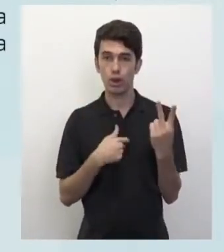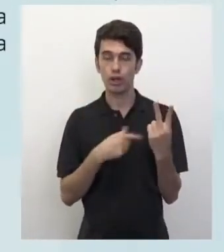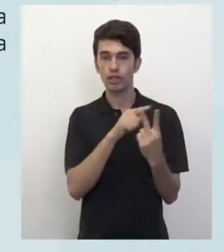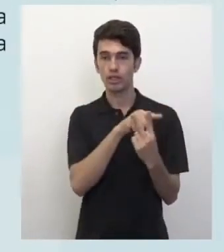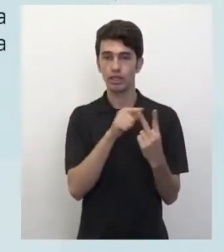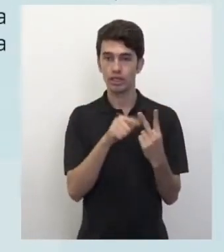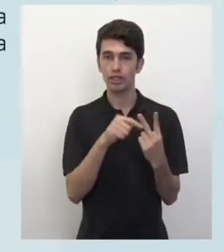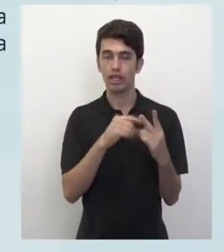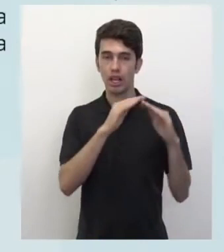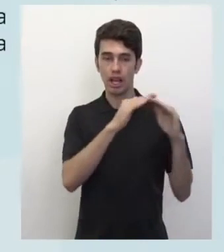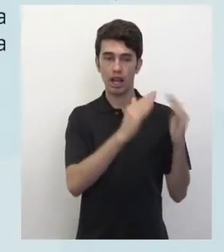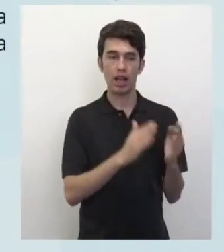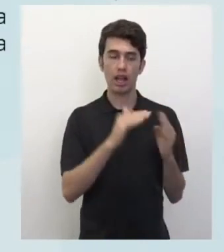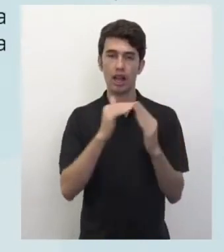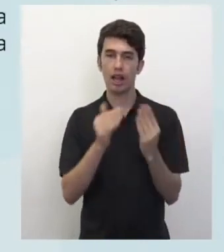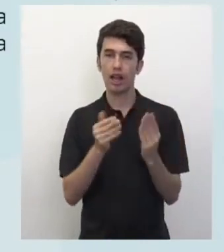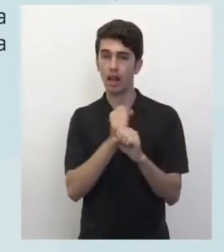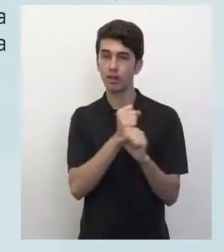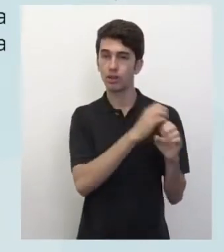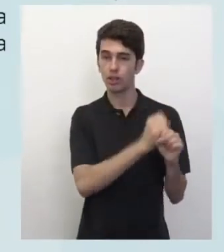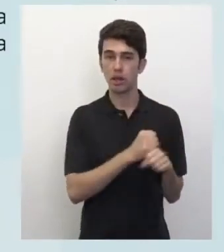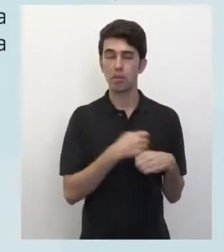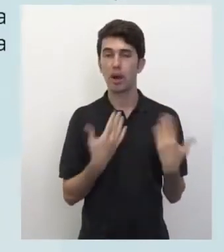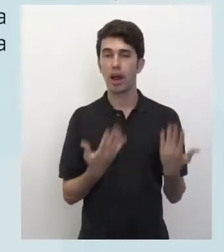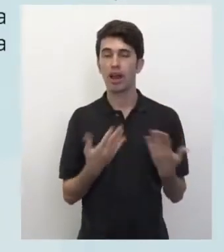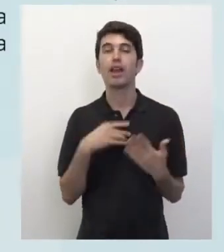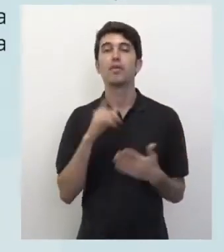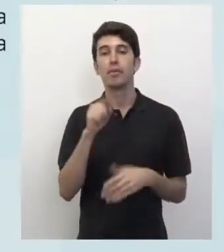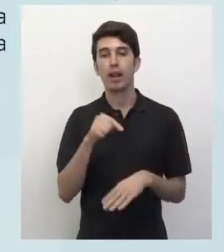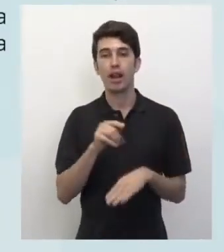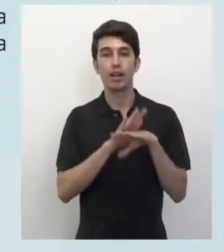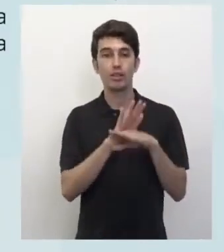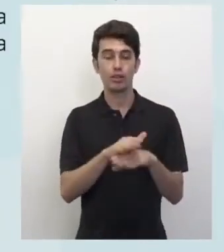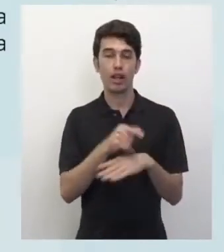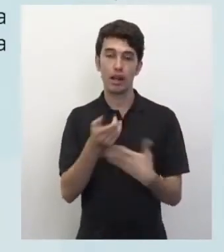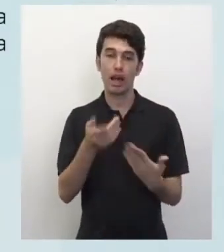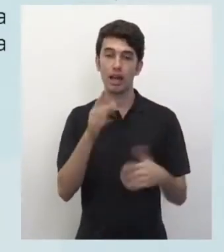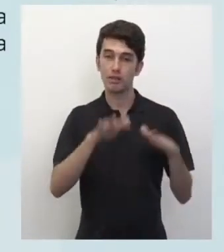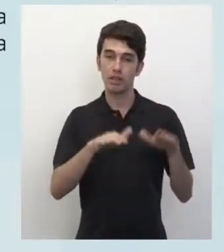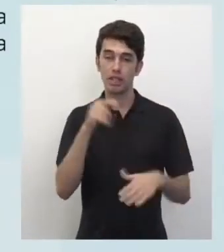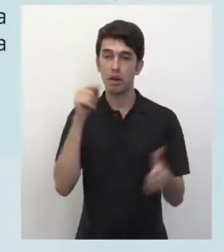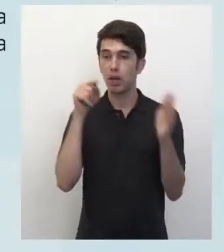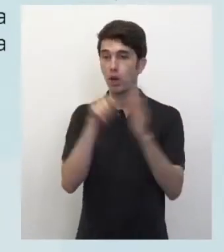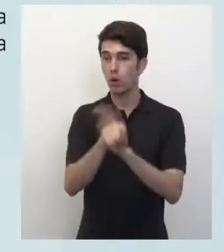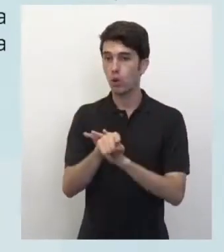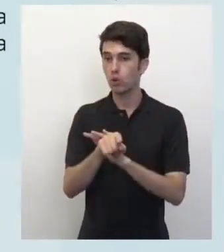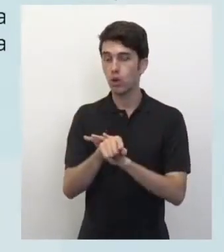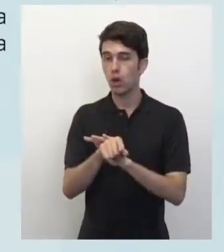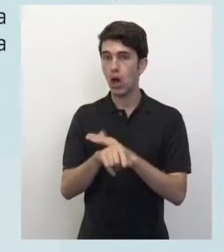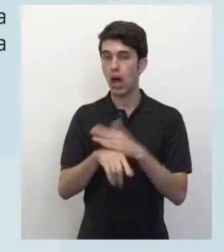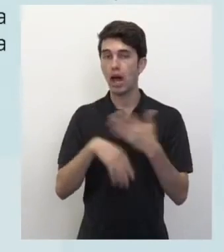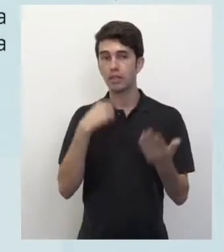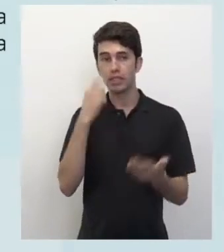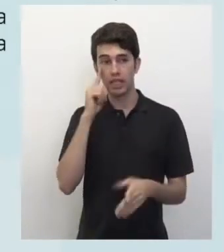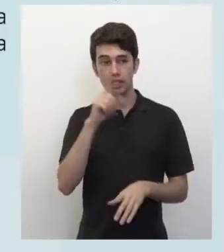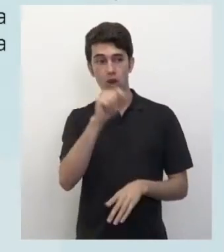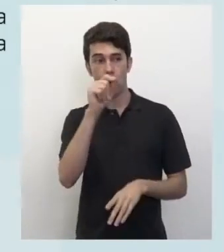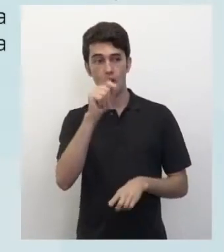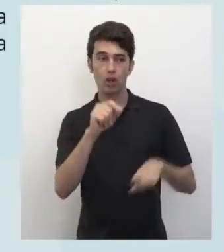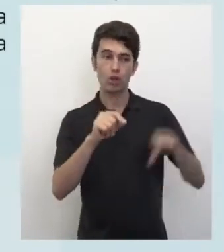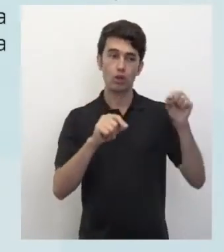relações algébricas. Não foi por acaso, né? Depende da pergunta que se tem, é mais fácil utilizar uma do que a outra,